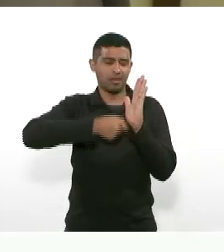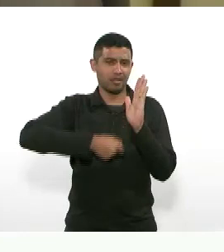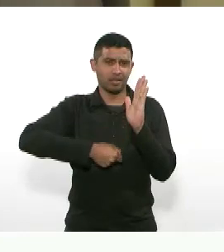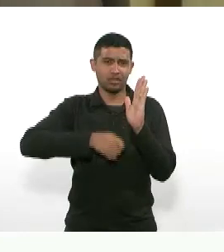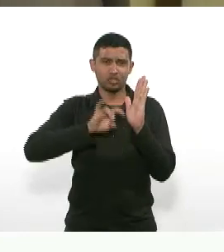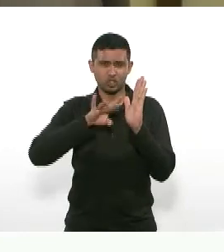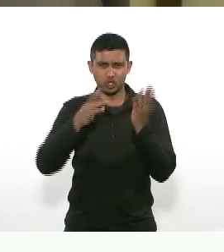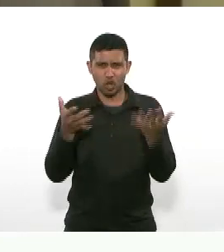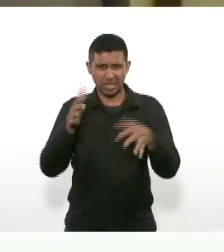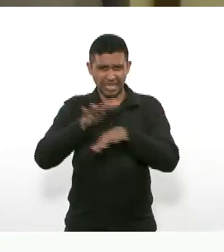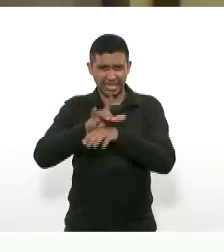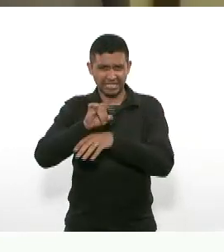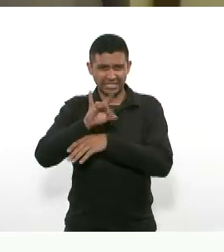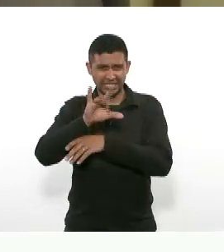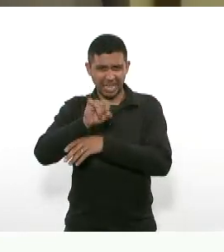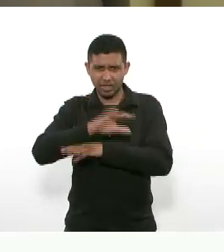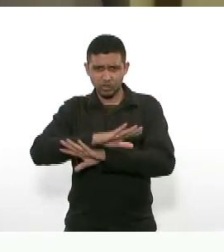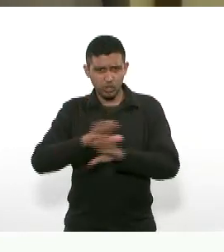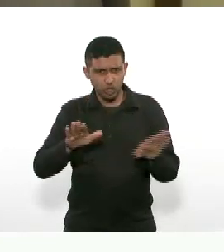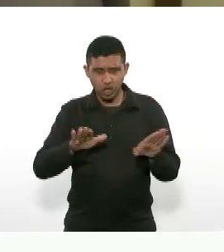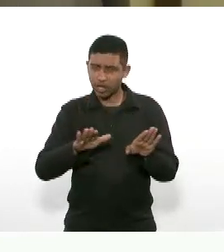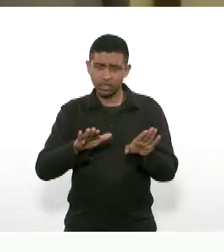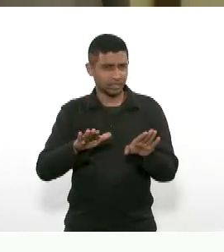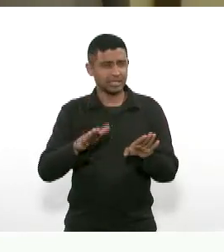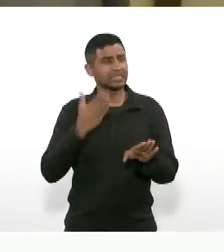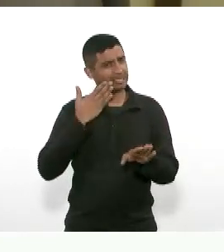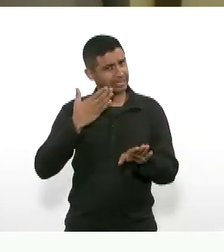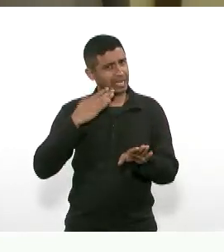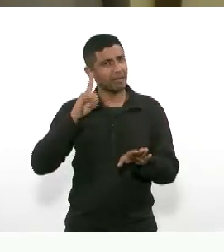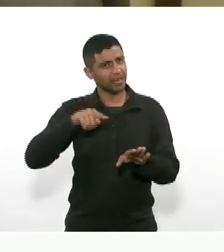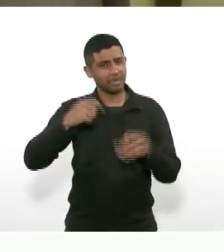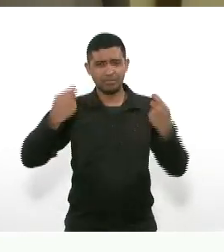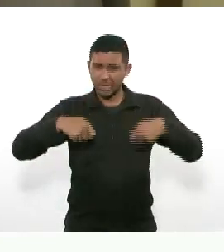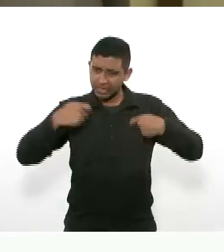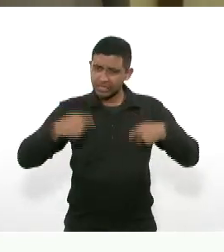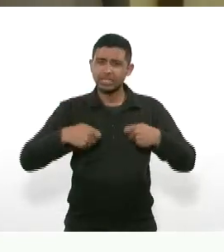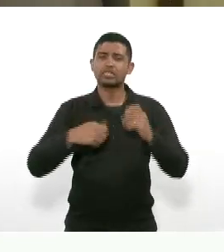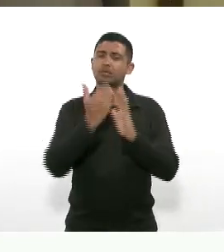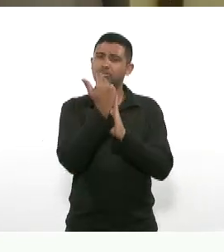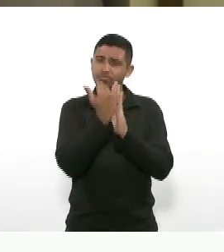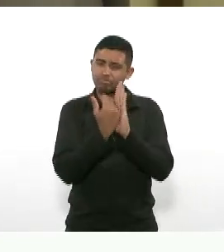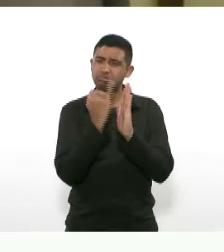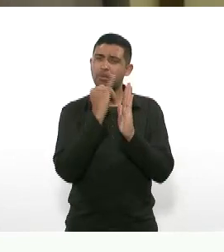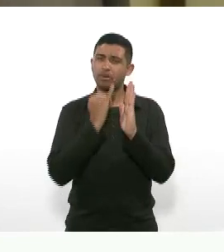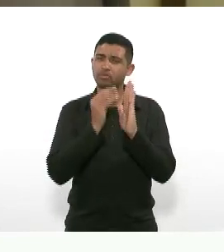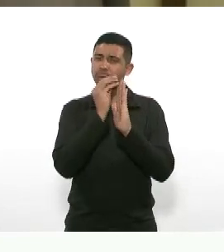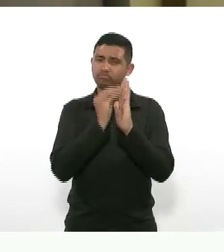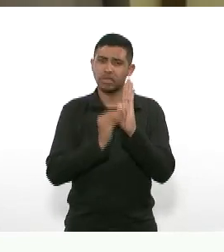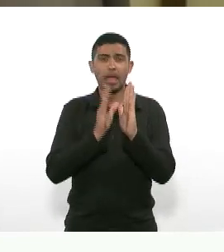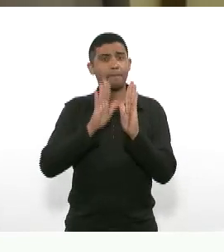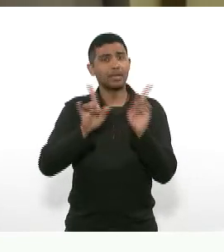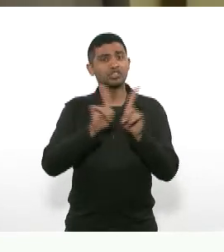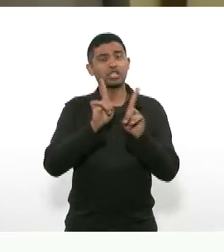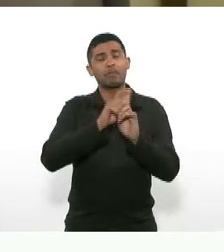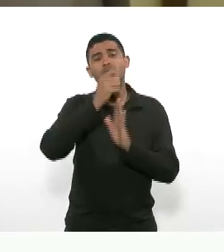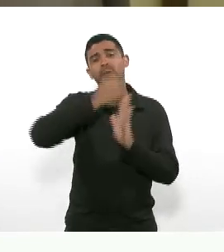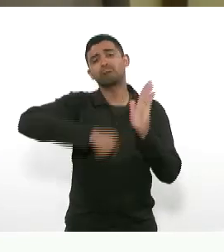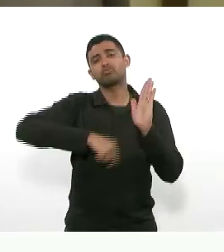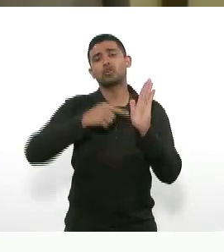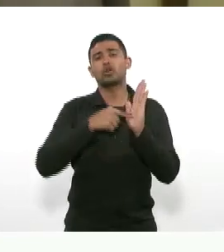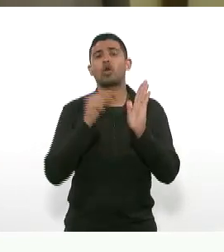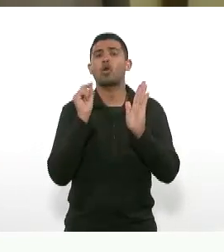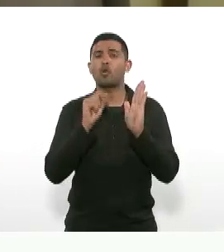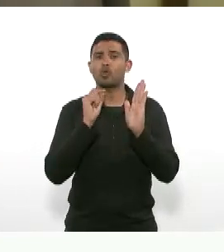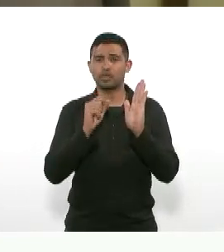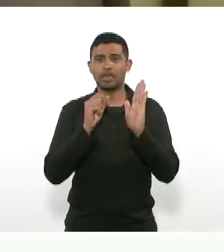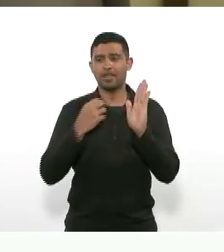como integração de dados, que é uma necessidade premente, isso é óbvio, mas trata também de questões como